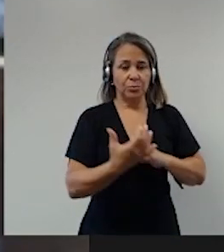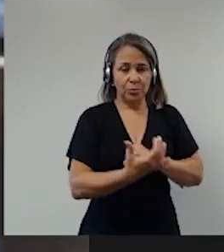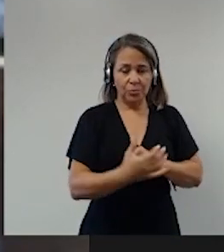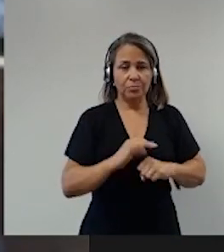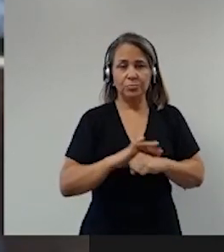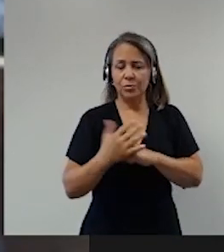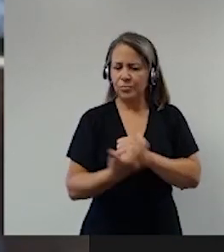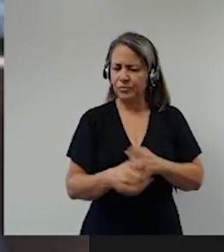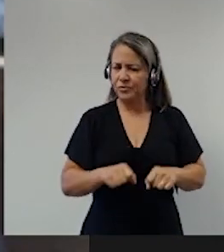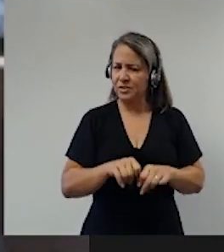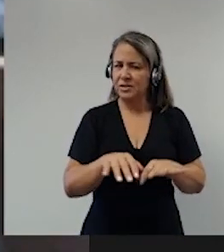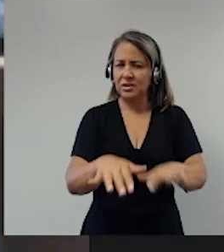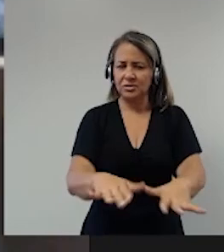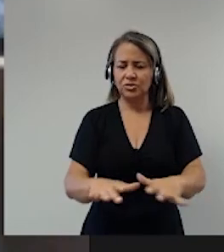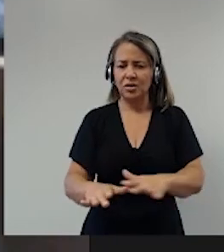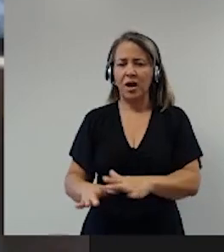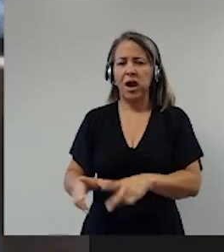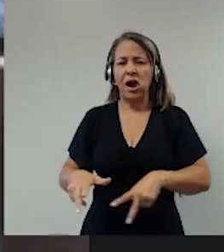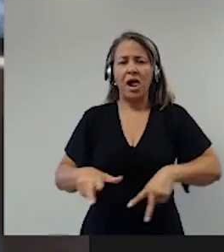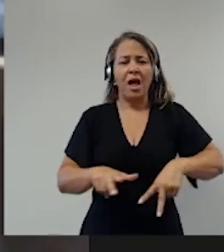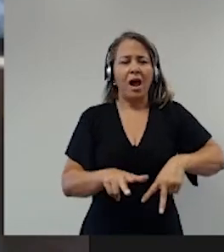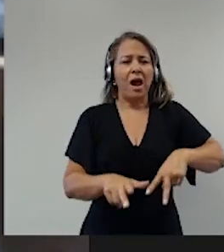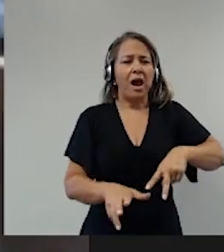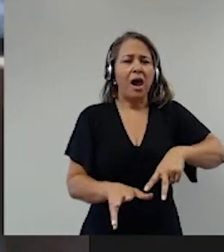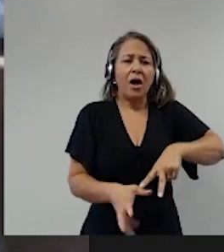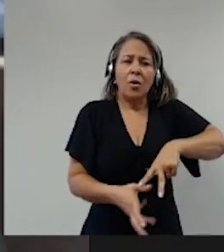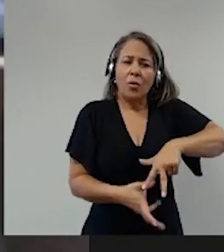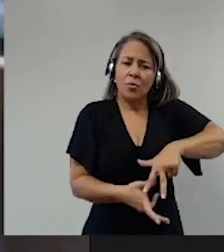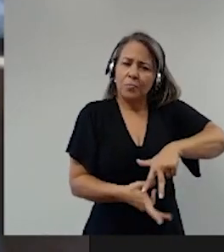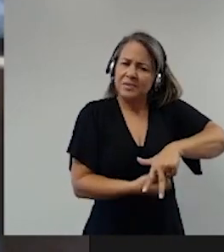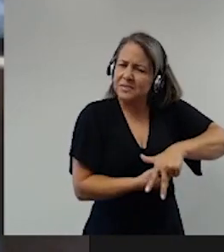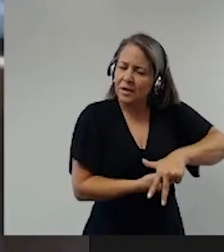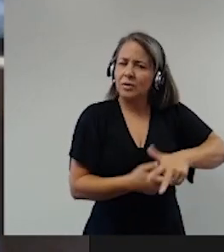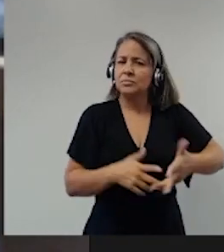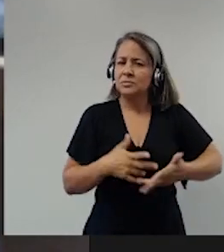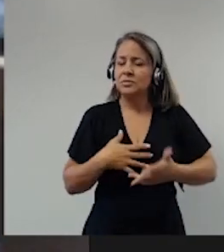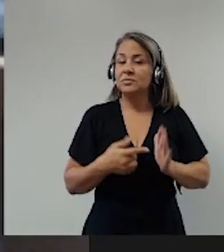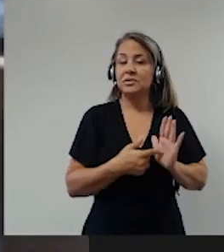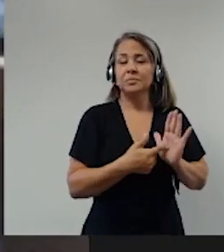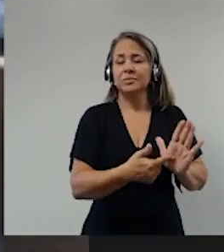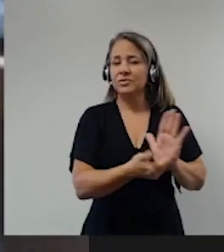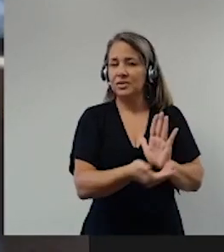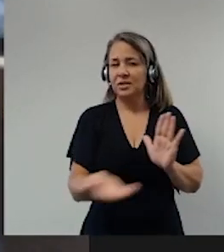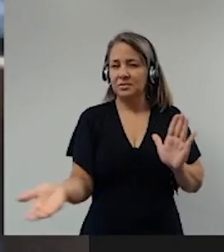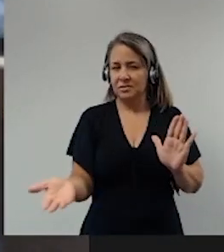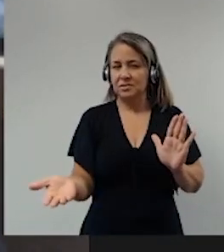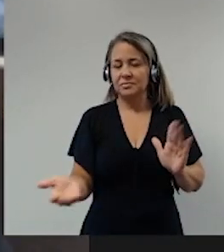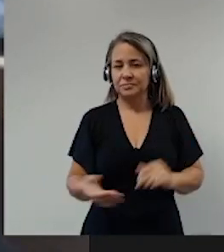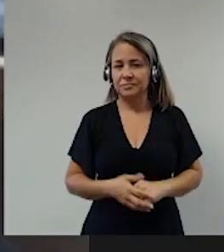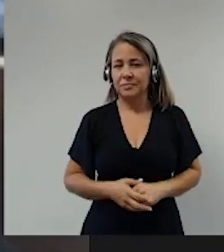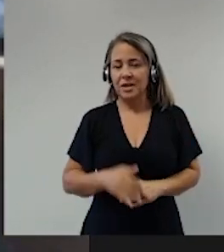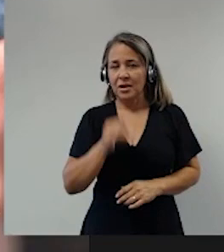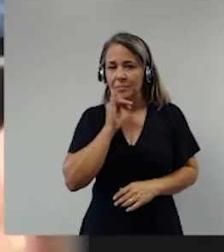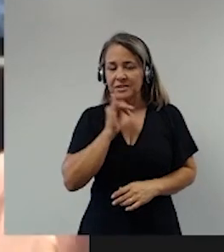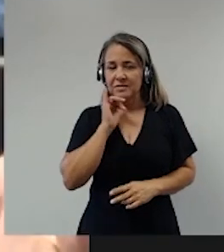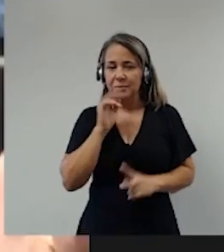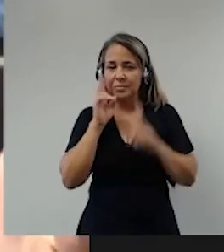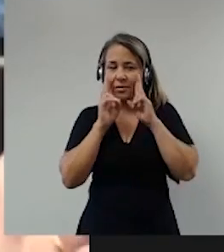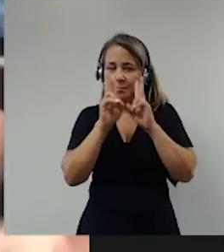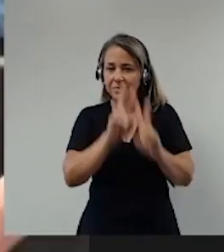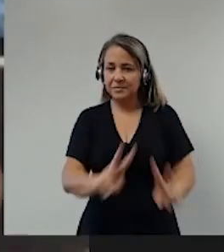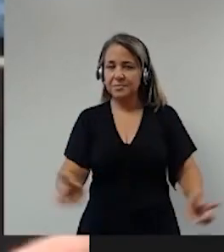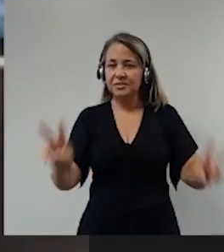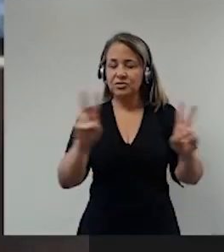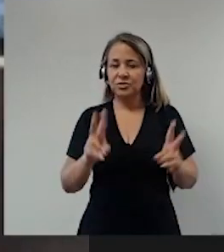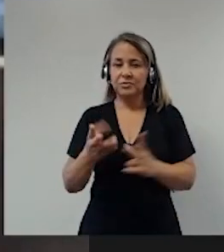corrupção, né, de esquemas fraudulentos, estão sendo desvendados. E, assim, vamos pegar sobre a perspectiva